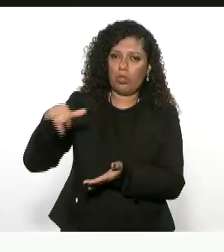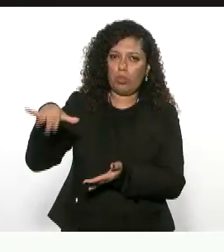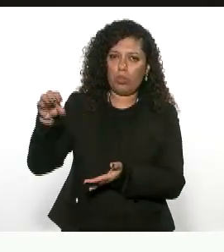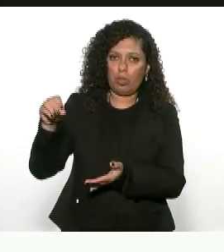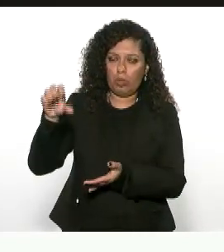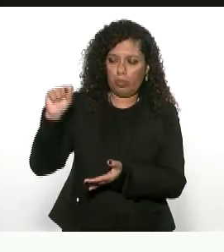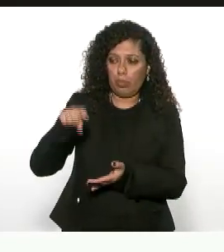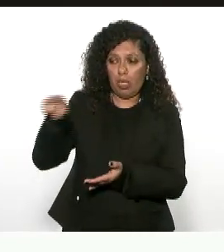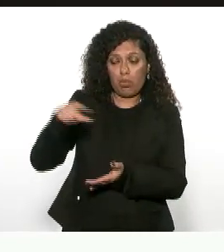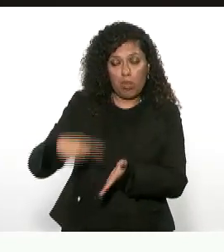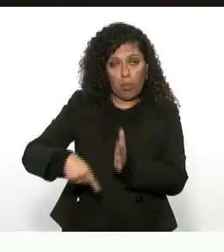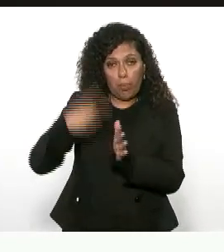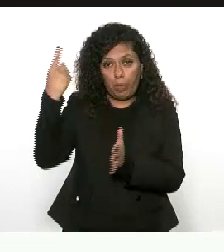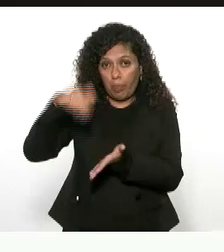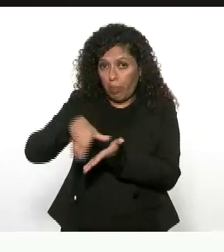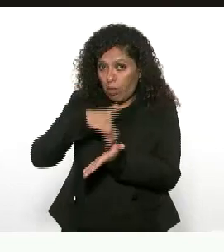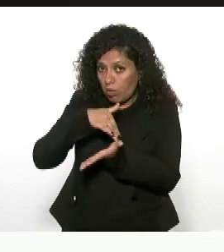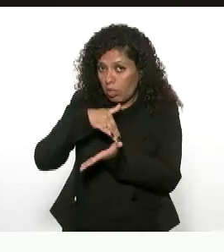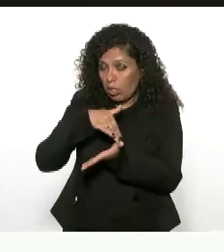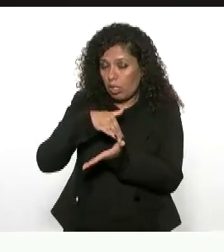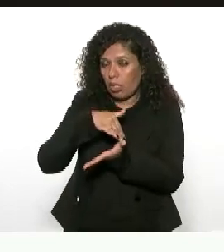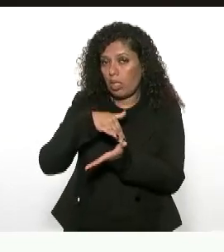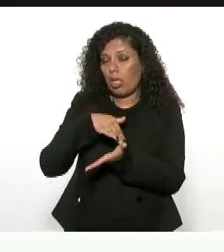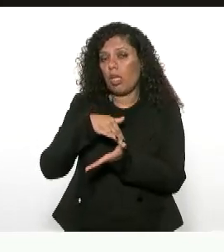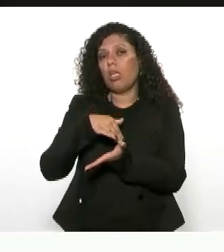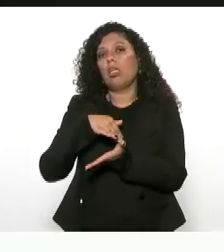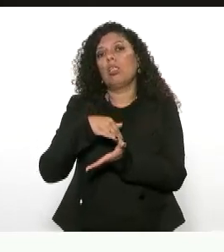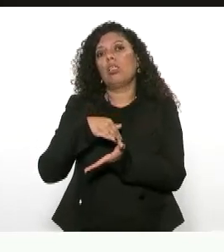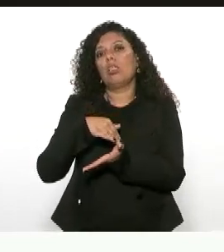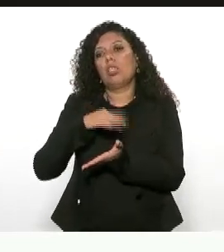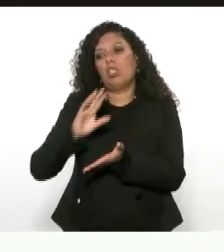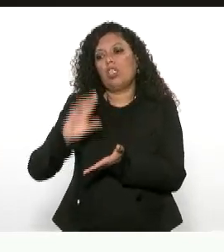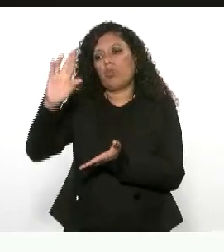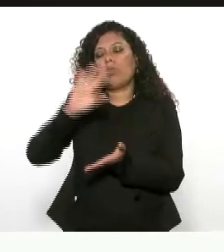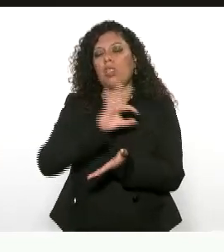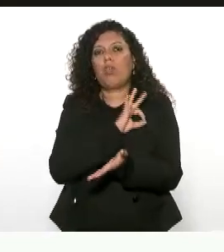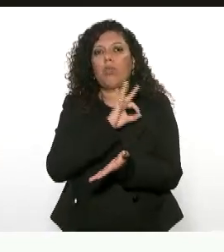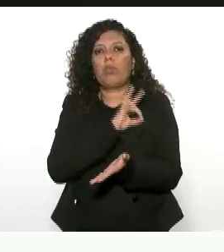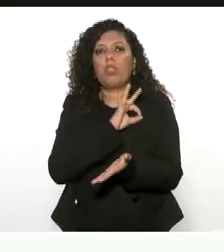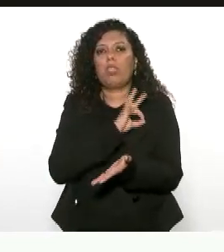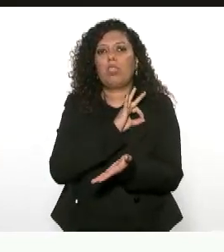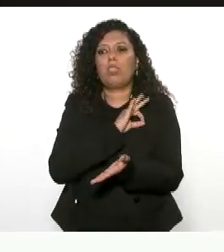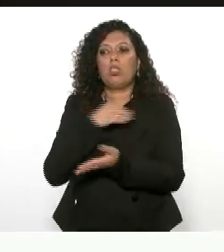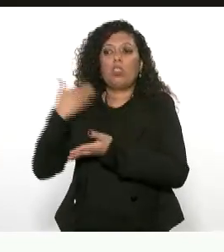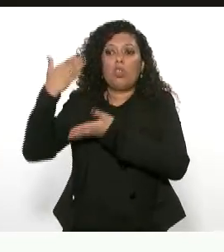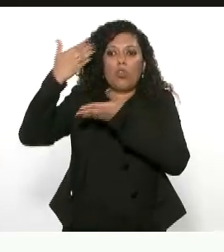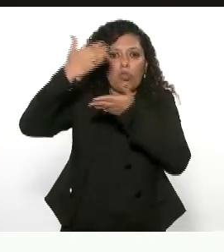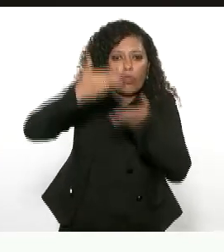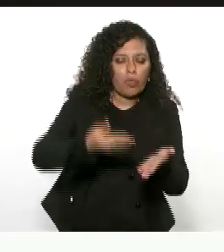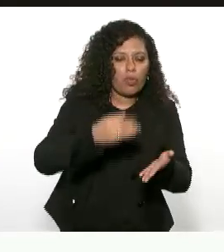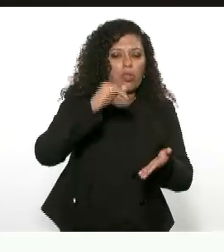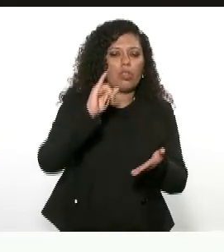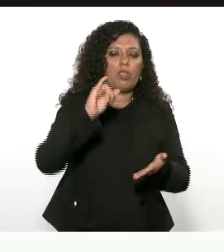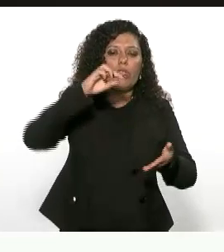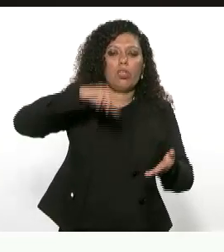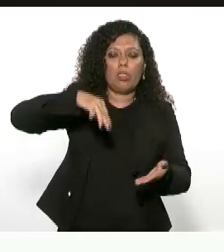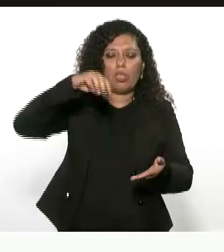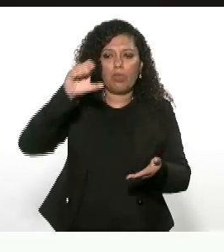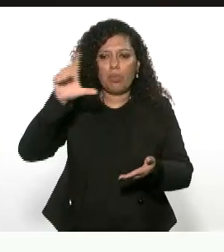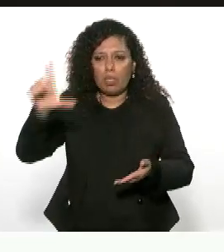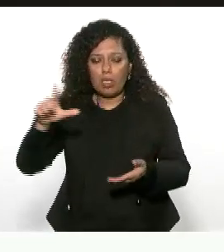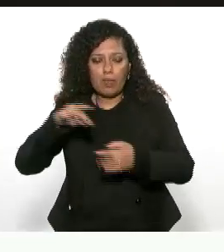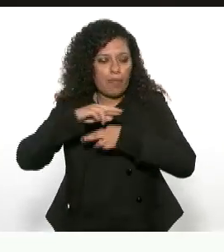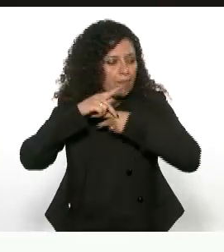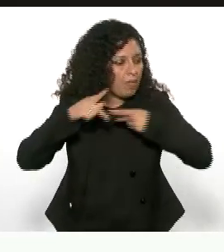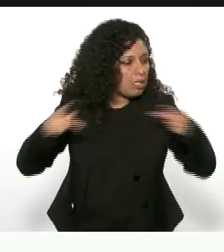o primeiro secretário, ou chefe de polícia na época, né, que foi ao IML visitar